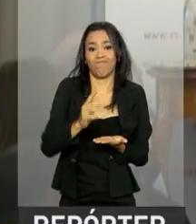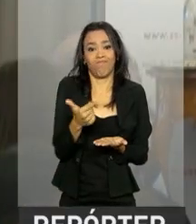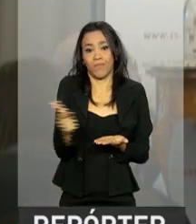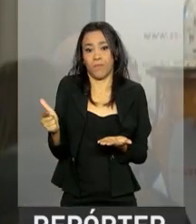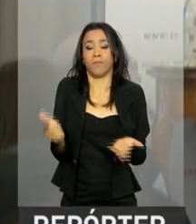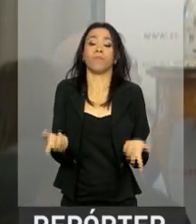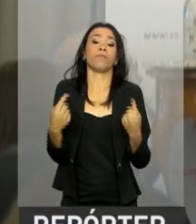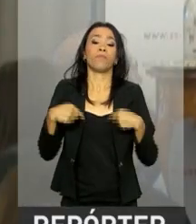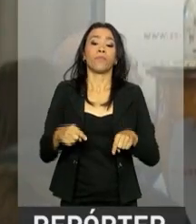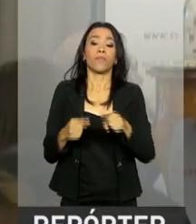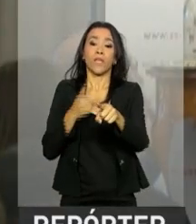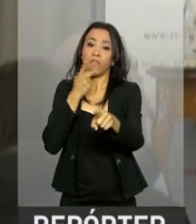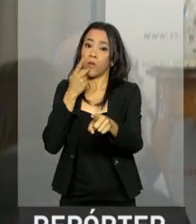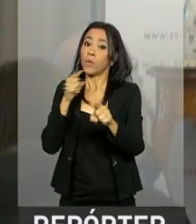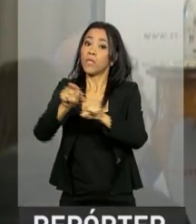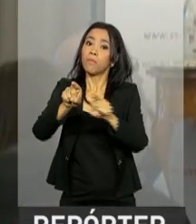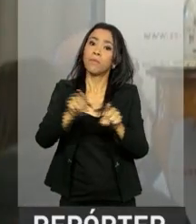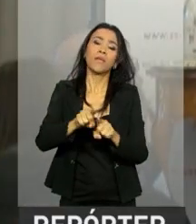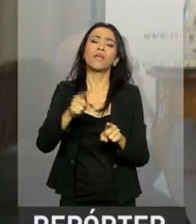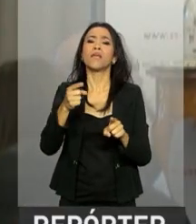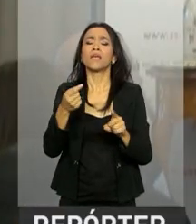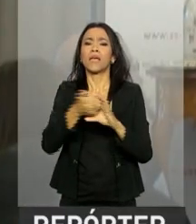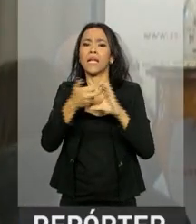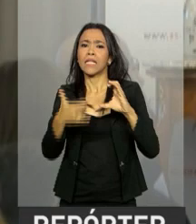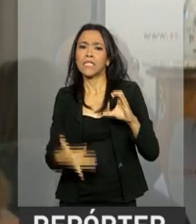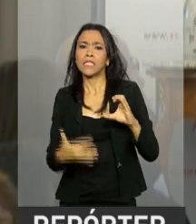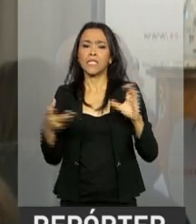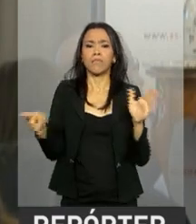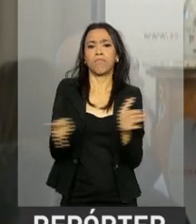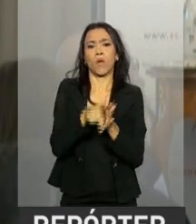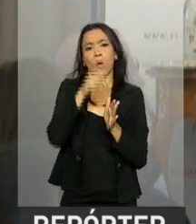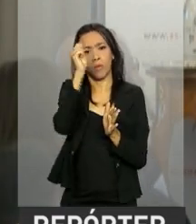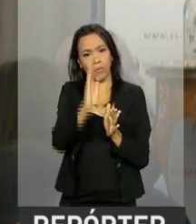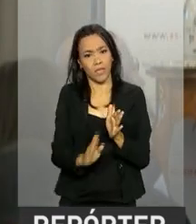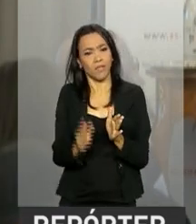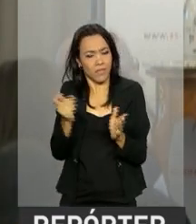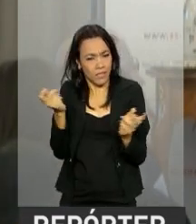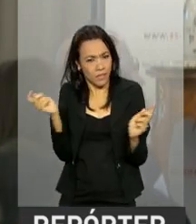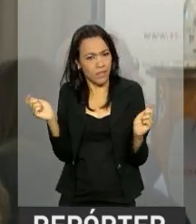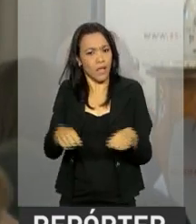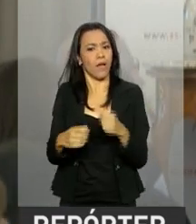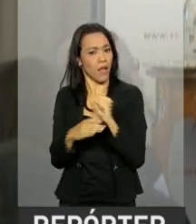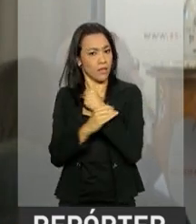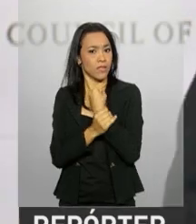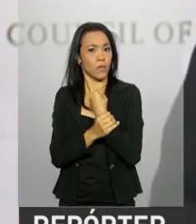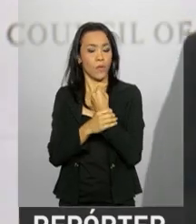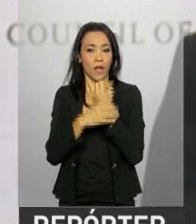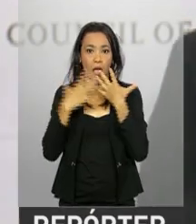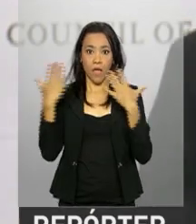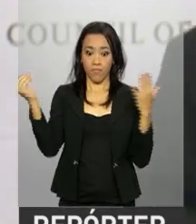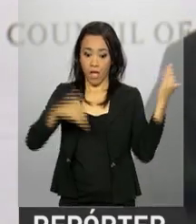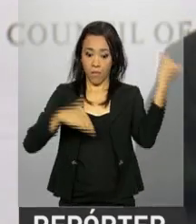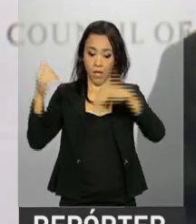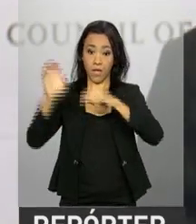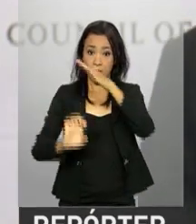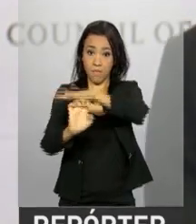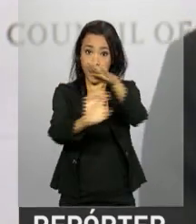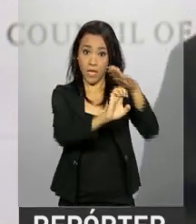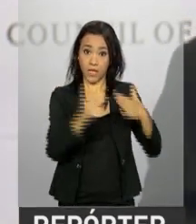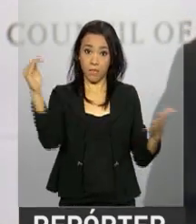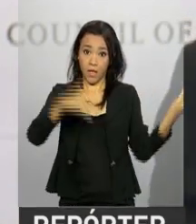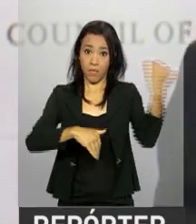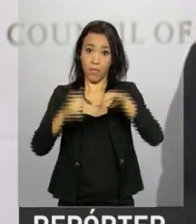listou características que existem no Brasil que podem garantir a atração de investimentos no Brasil hoje nós temos uma